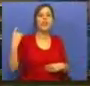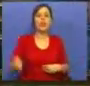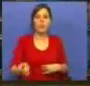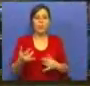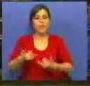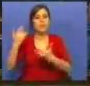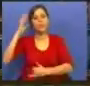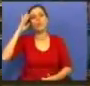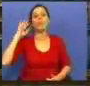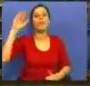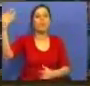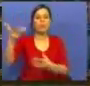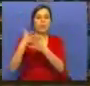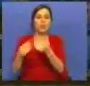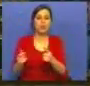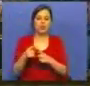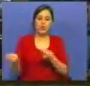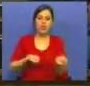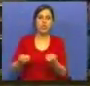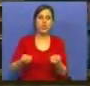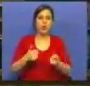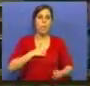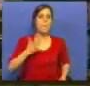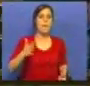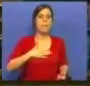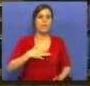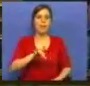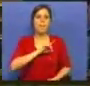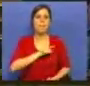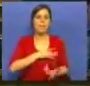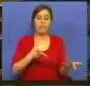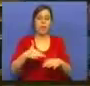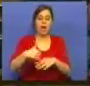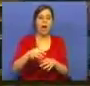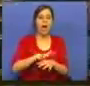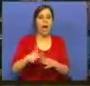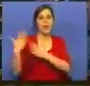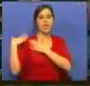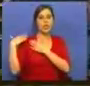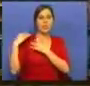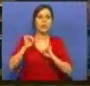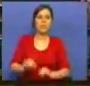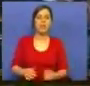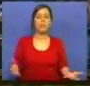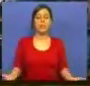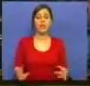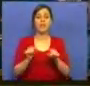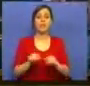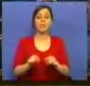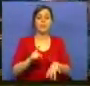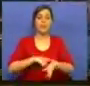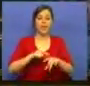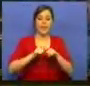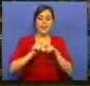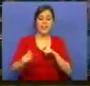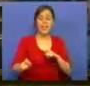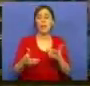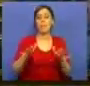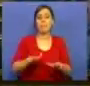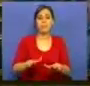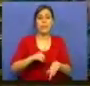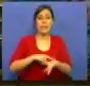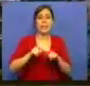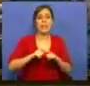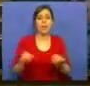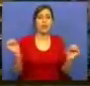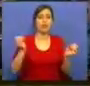ser futuramente as funções de gestor de uma empresa privada, de um setor tutelado. Este período dilatado,